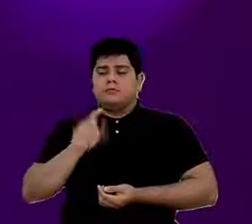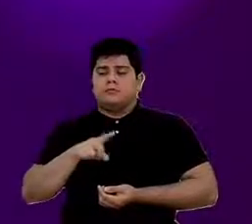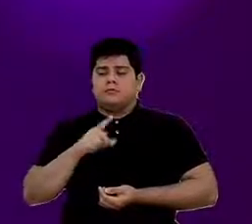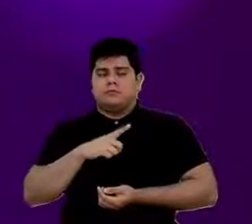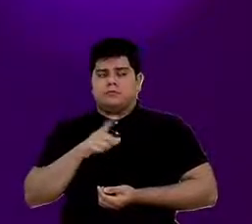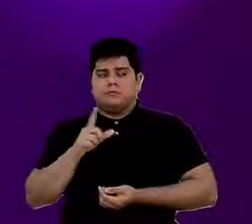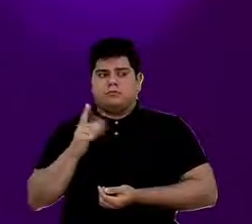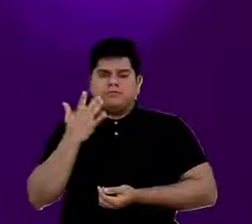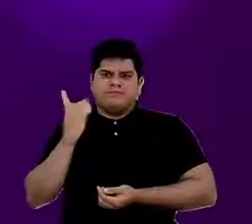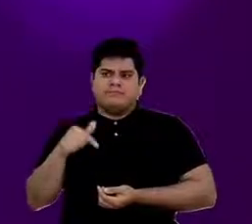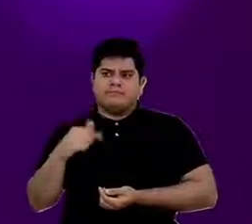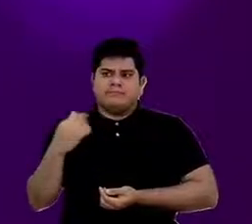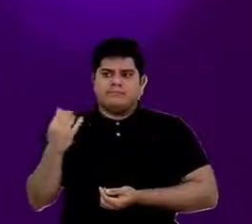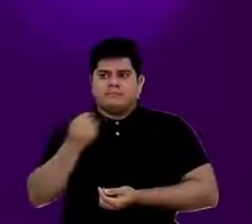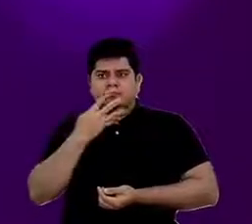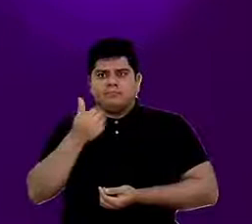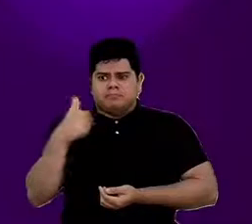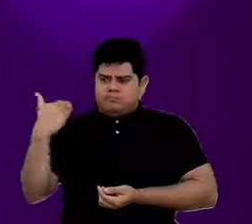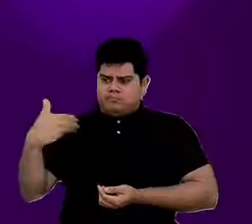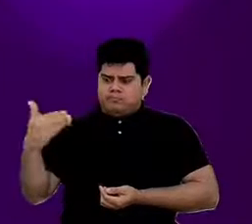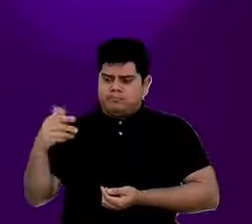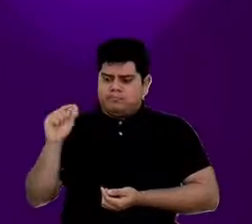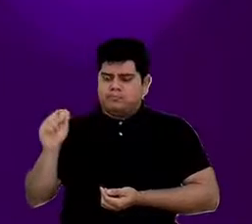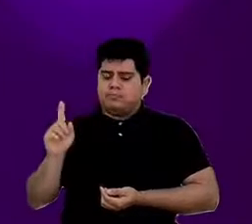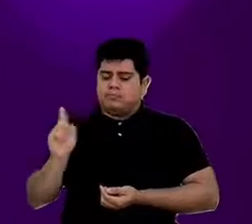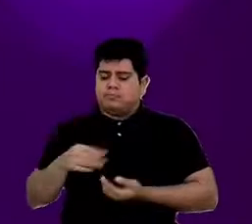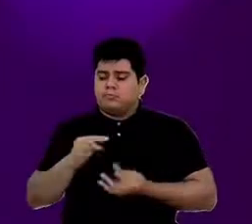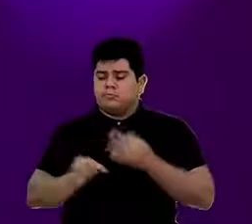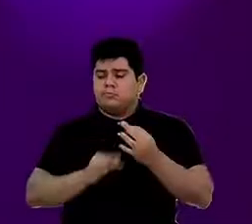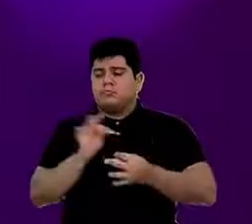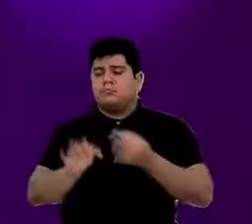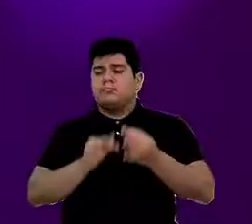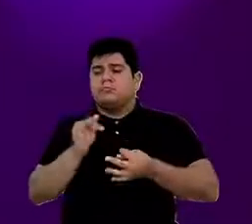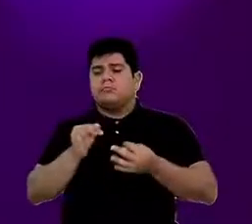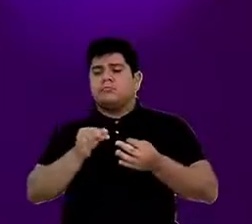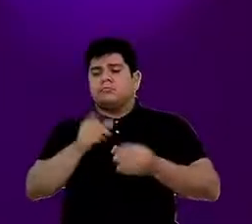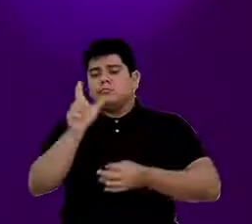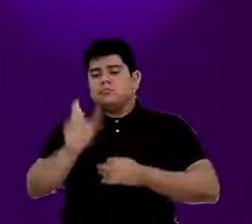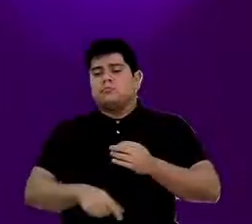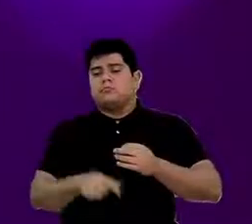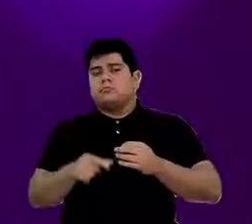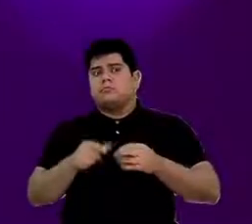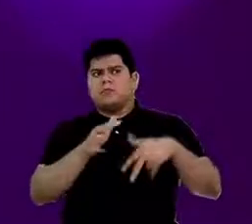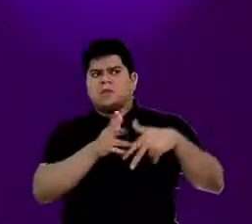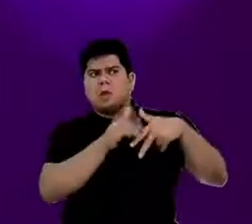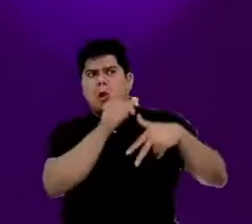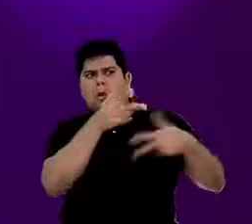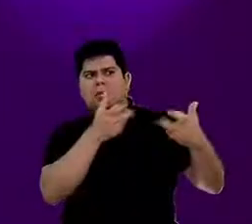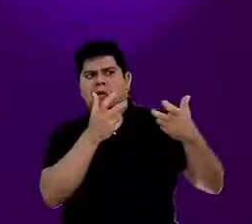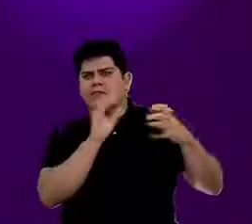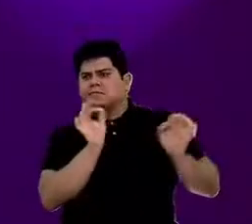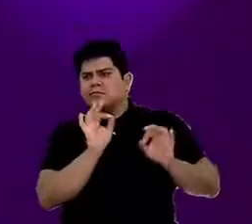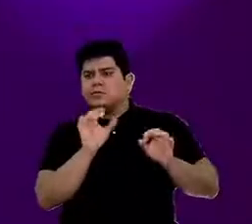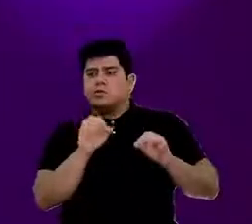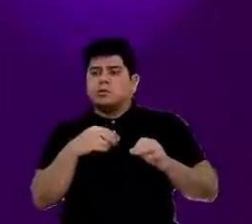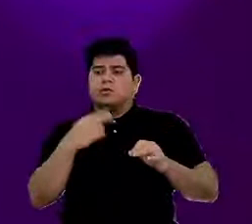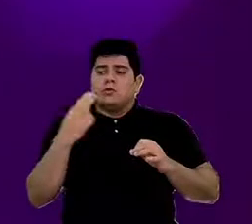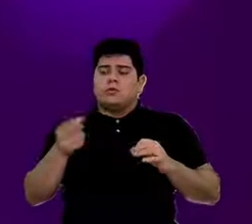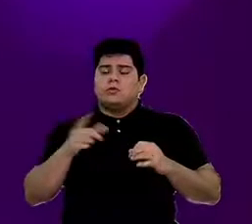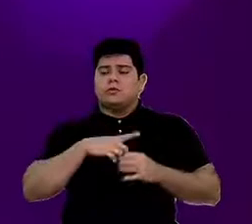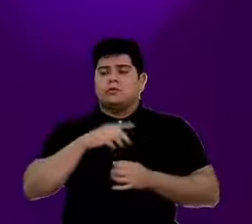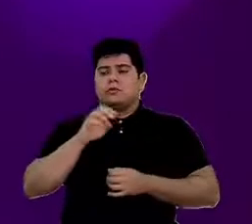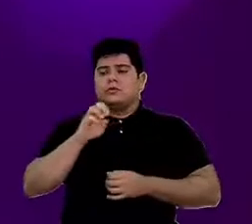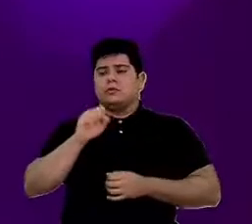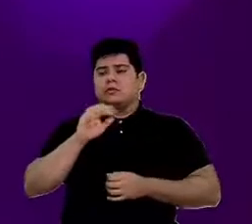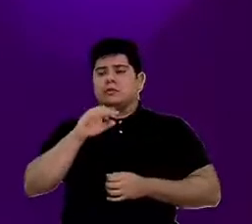bastante assim promissora é a questão do tratamento daqueles pacientes assintomáticos ou eventualmente até com estenose